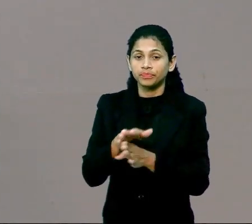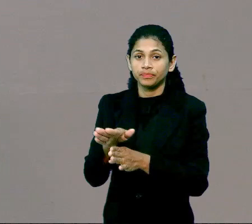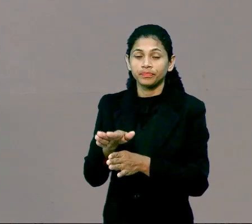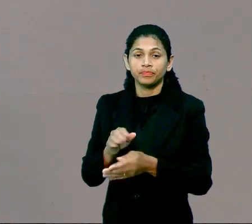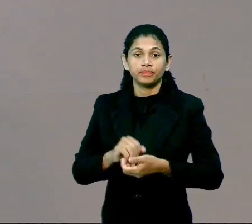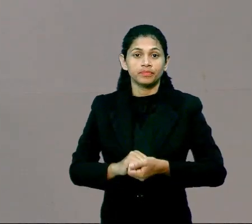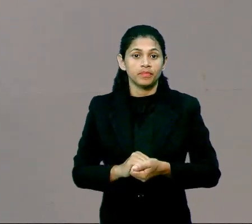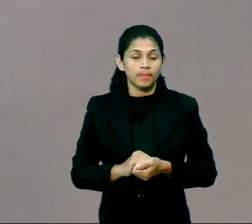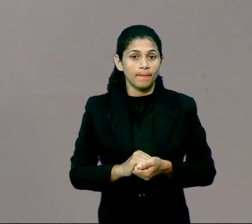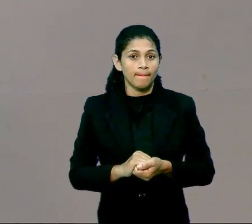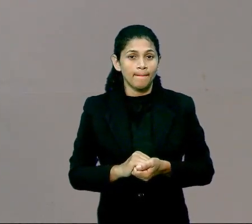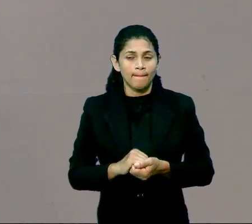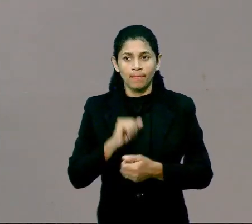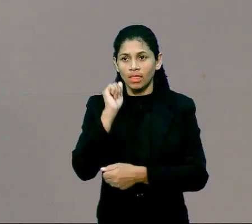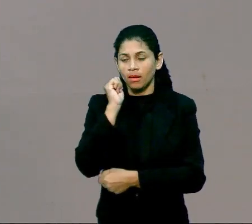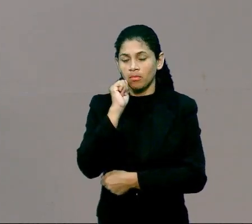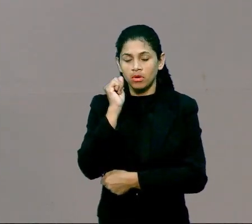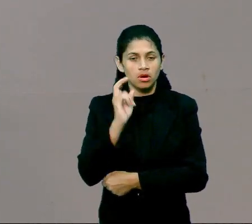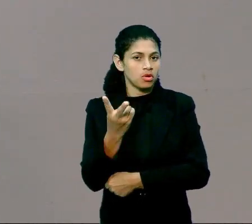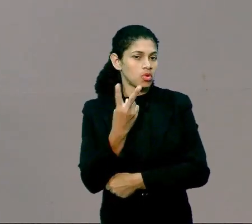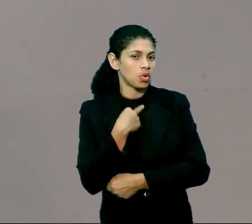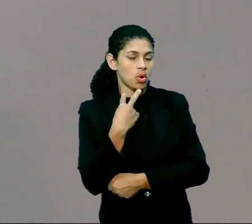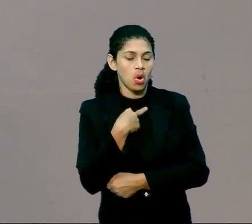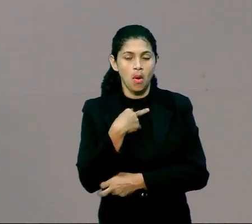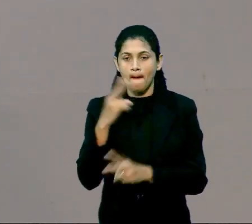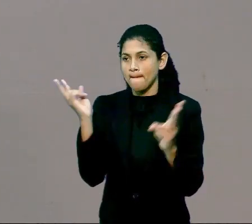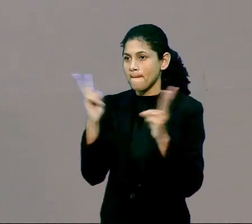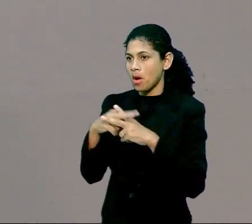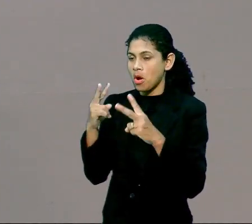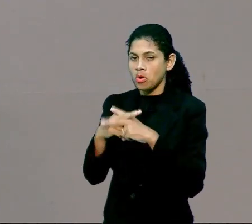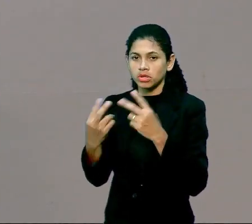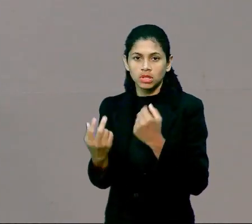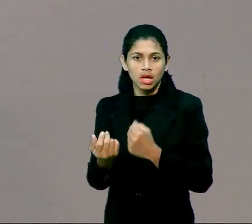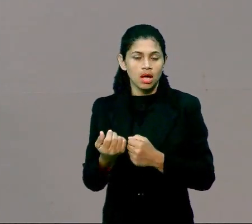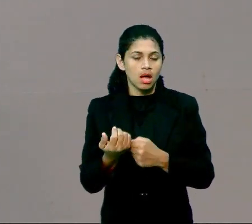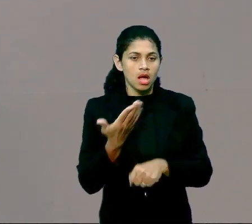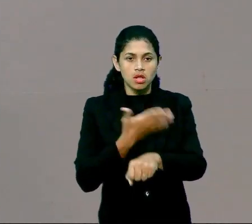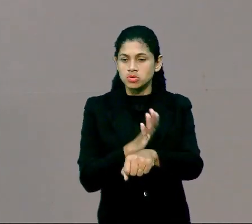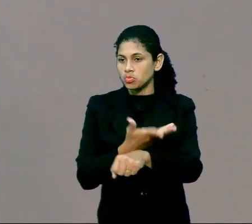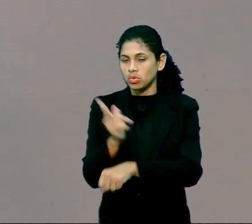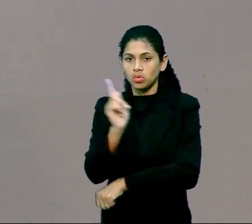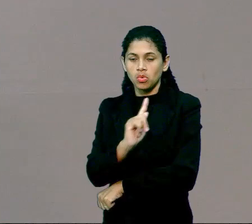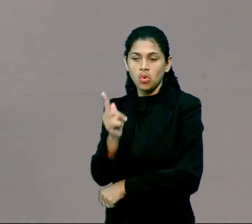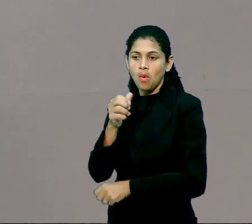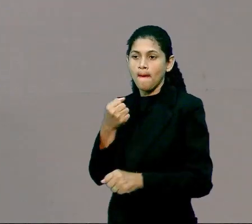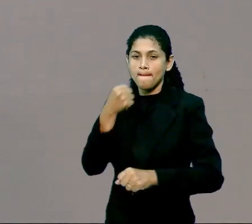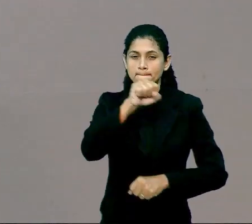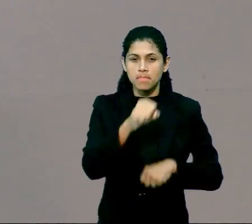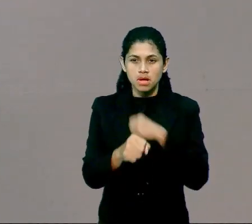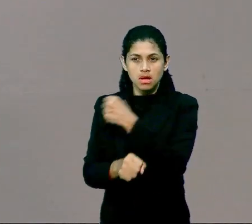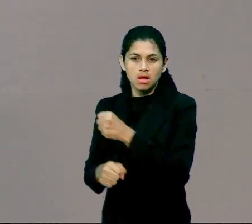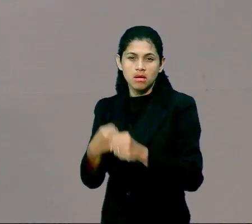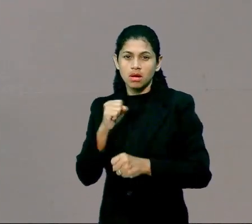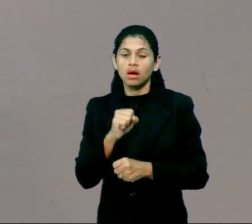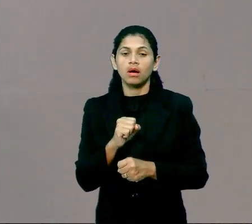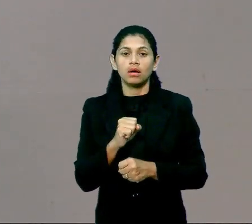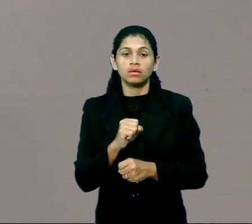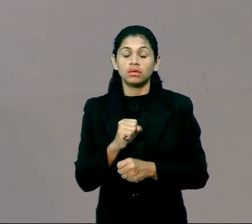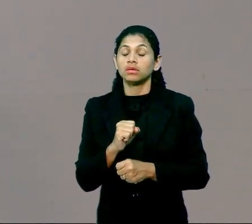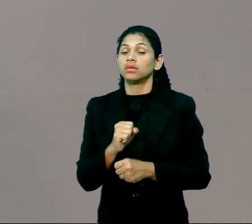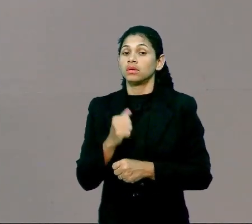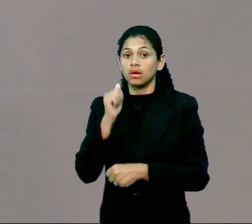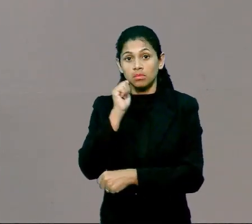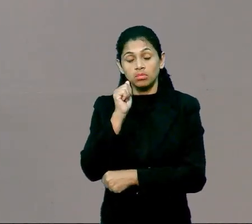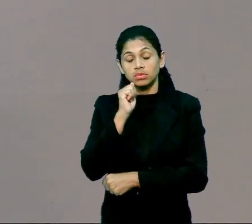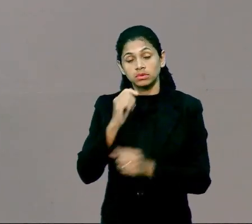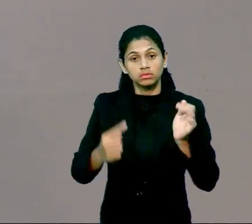limites. Mulher não é para lutar, mulher não pratica boxe. E ela está ali sendo transcendental, evoluindo e mostrando que ela